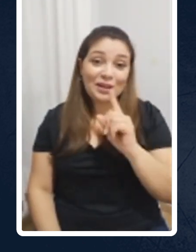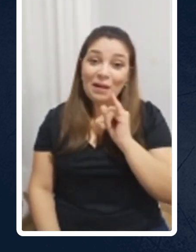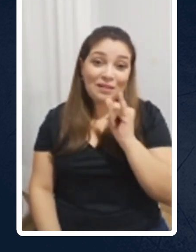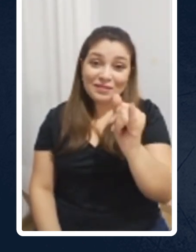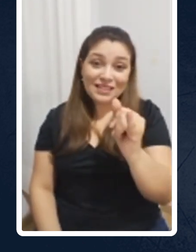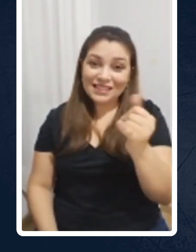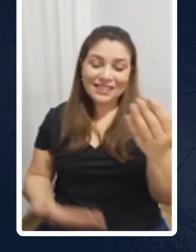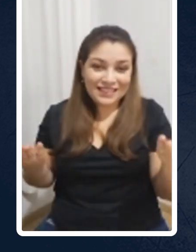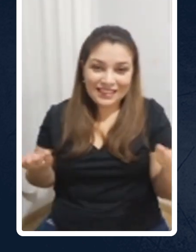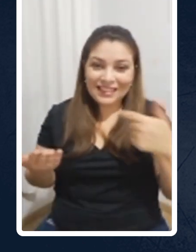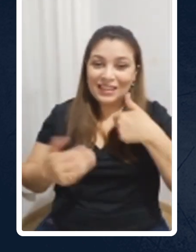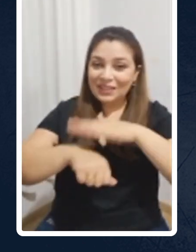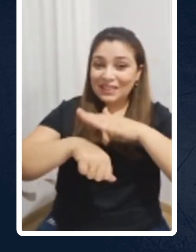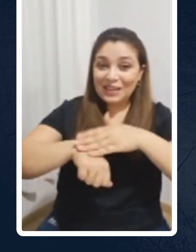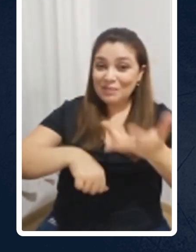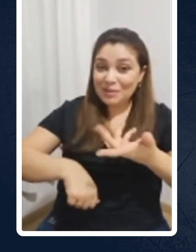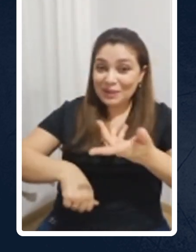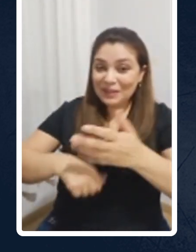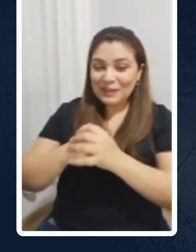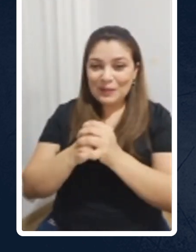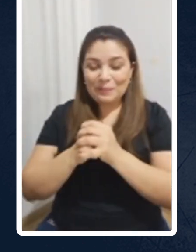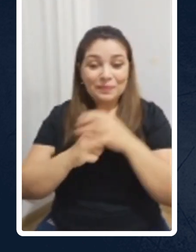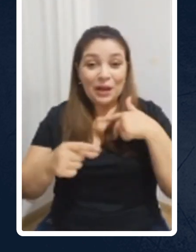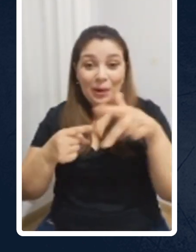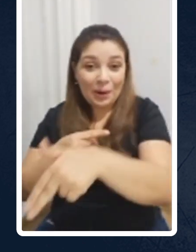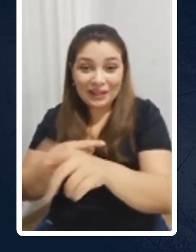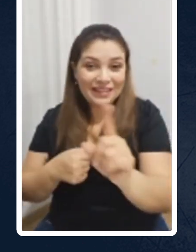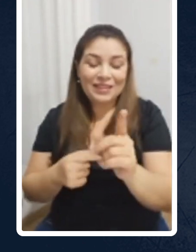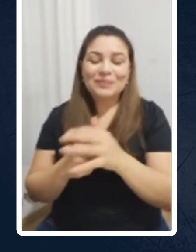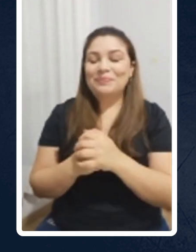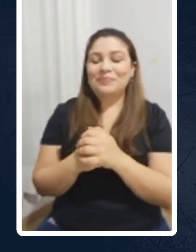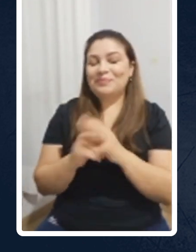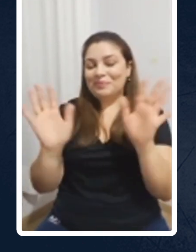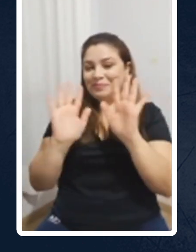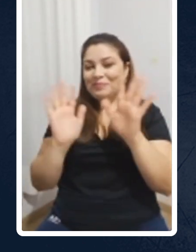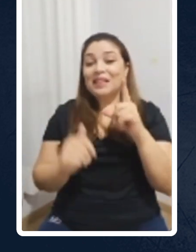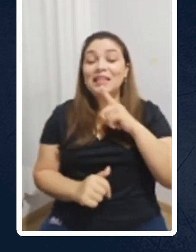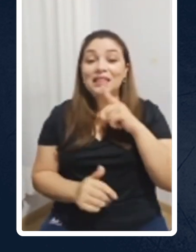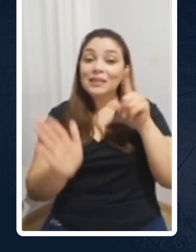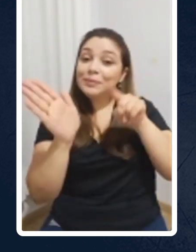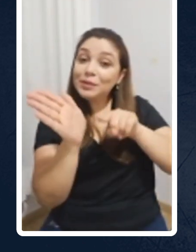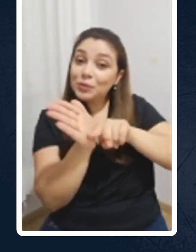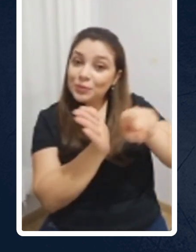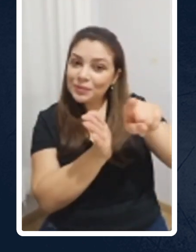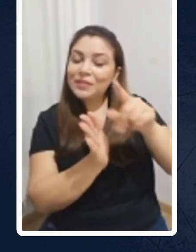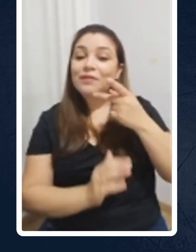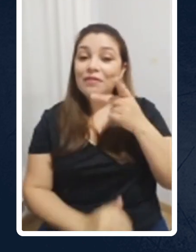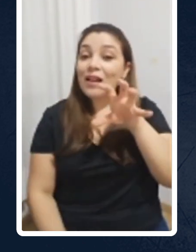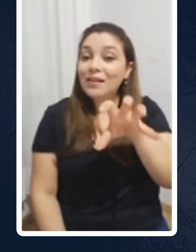entendi. Eu não corto. Tem uma pergunta aqui que fala sobre isso,